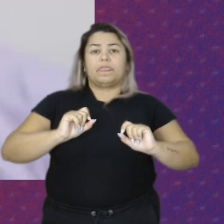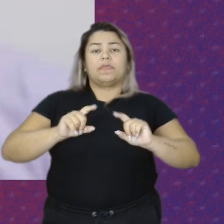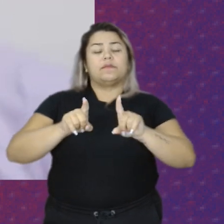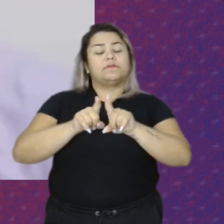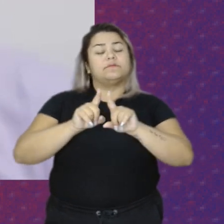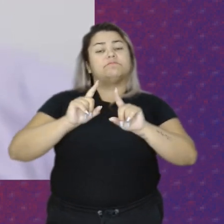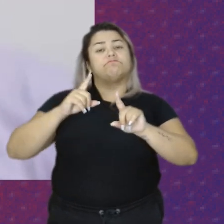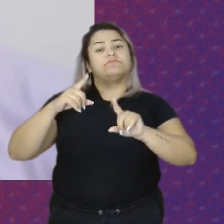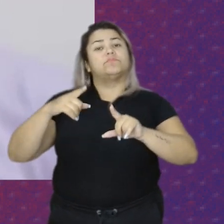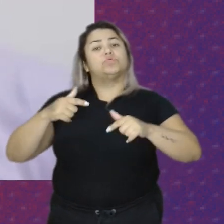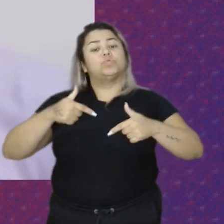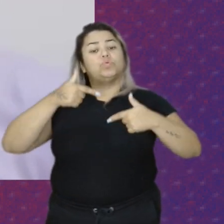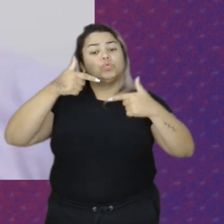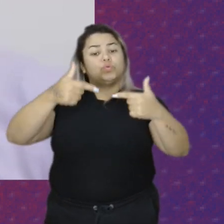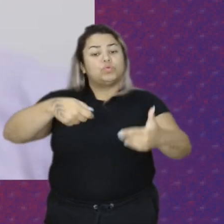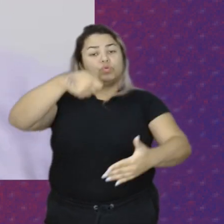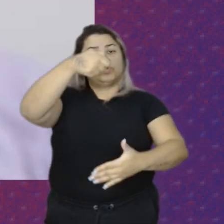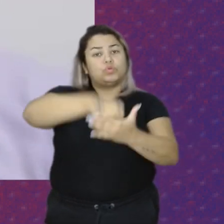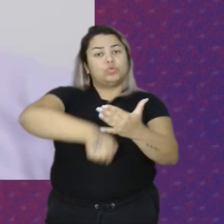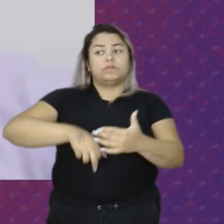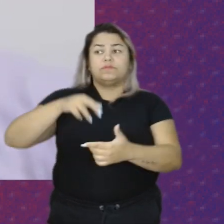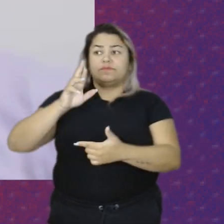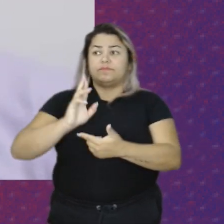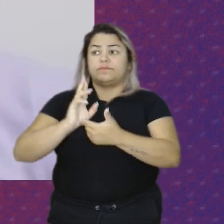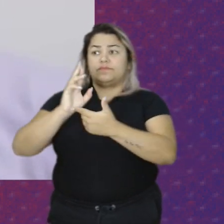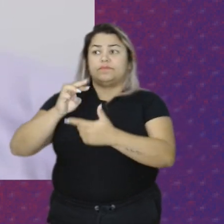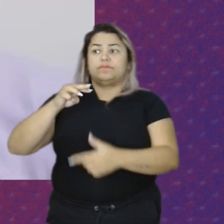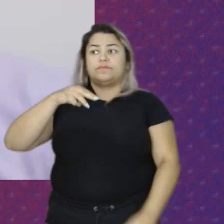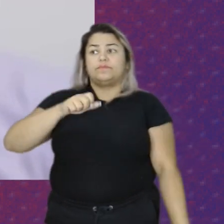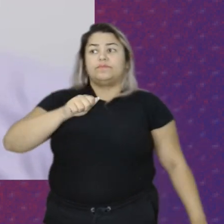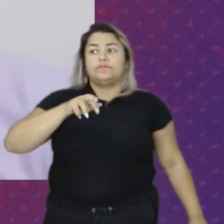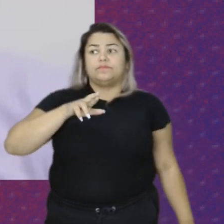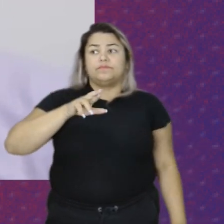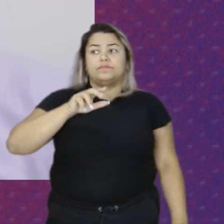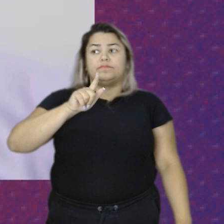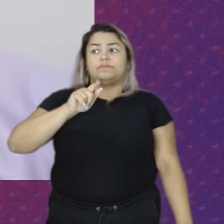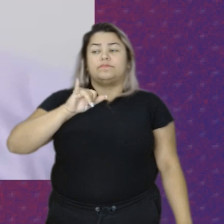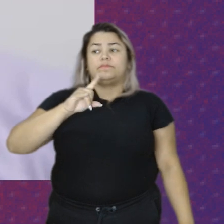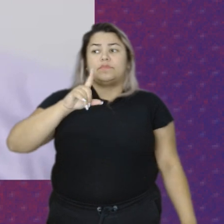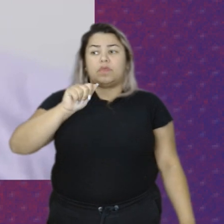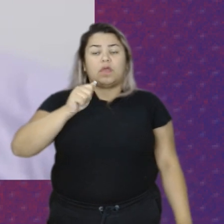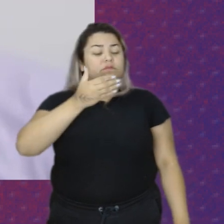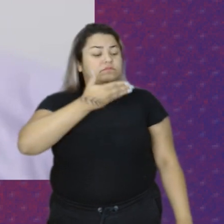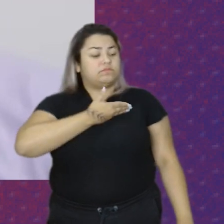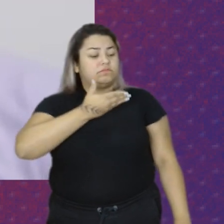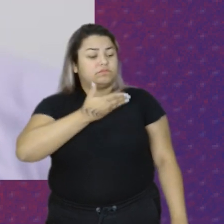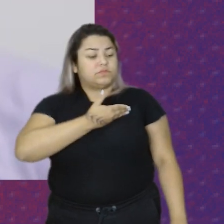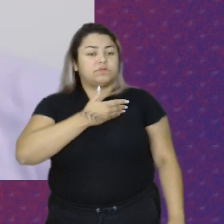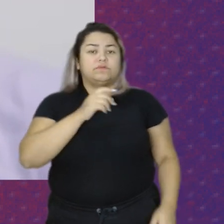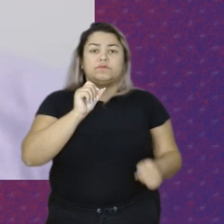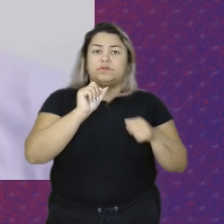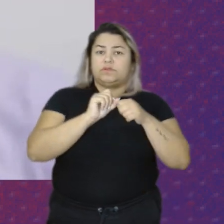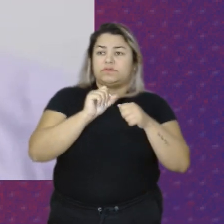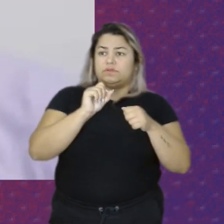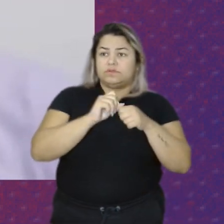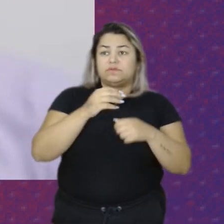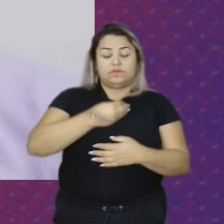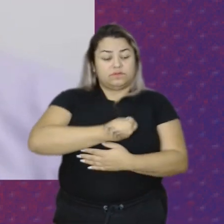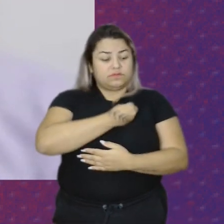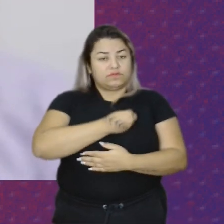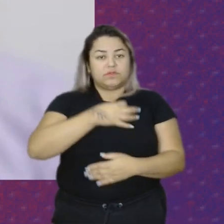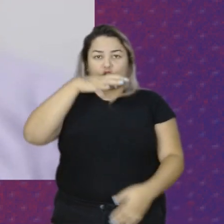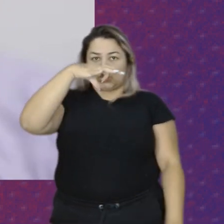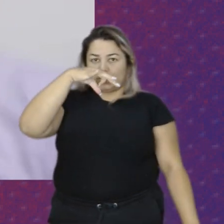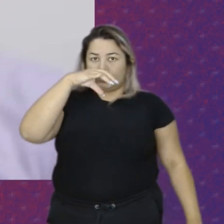continuar lutando com referência a Margarida Alves, essa companheira que faria, se viva fosse,